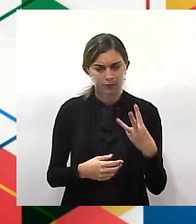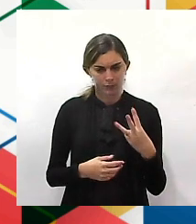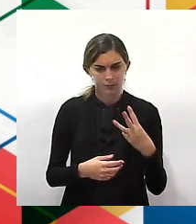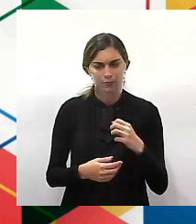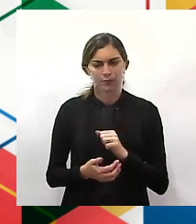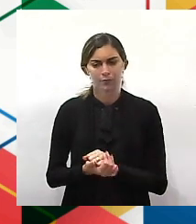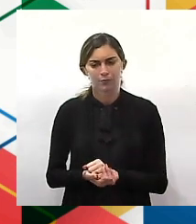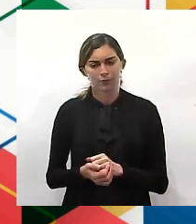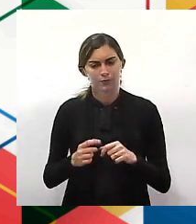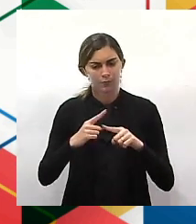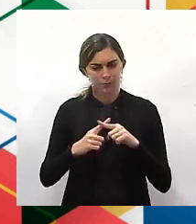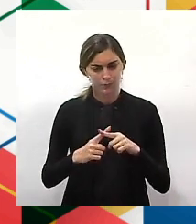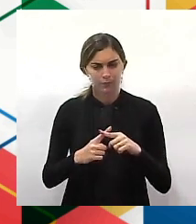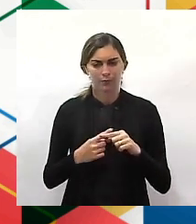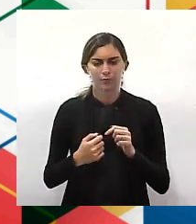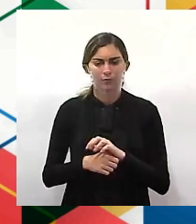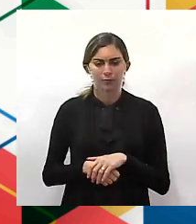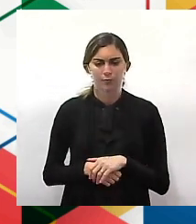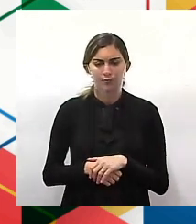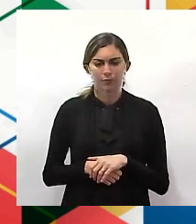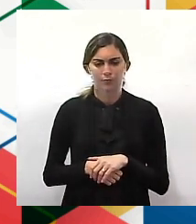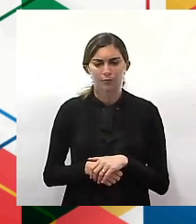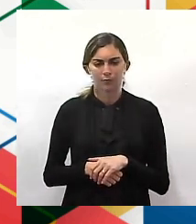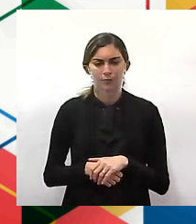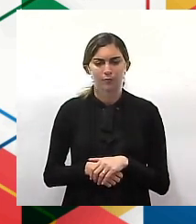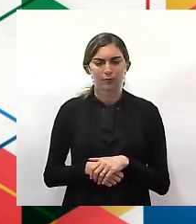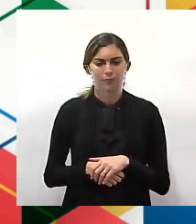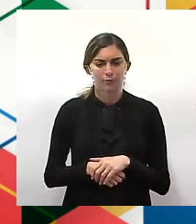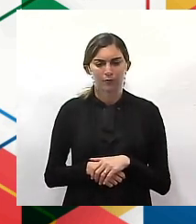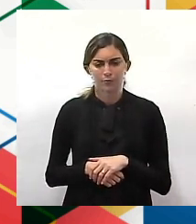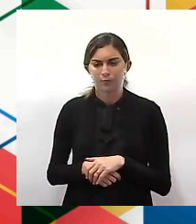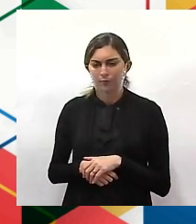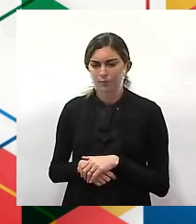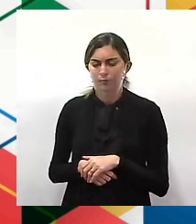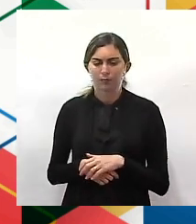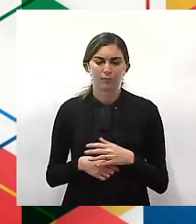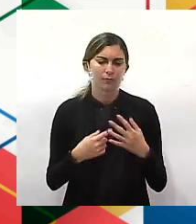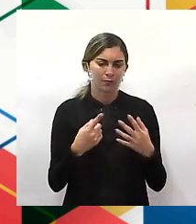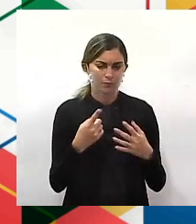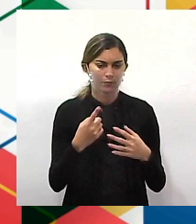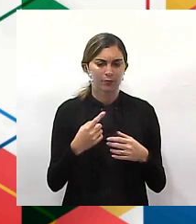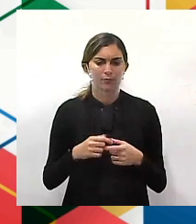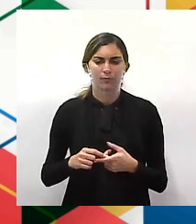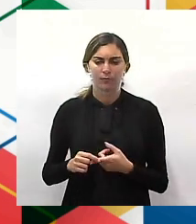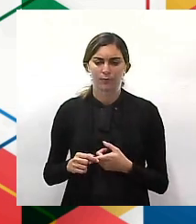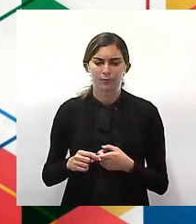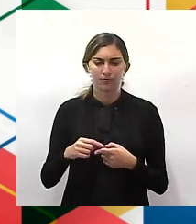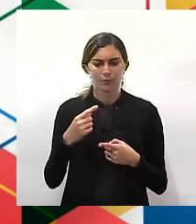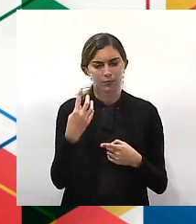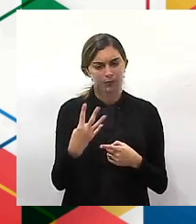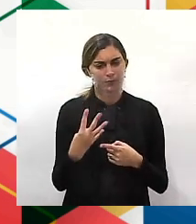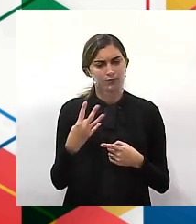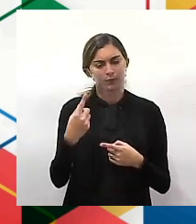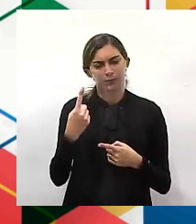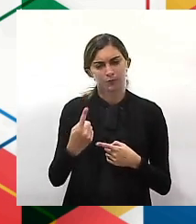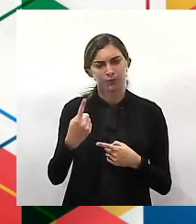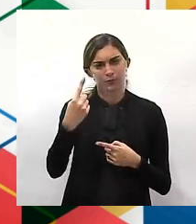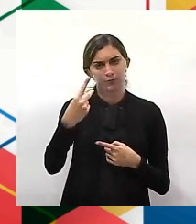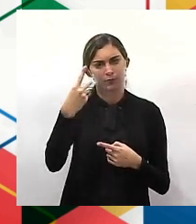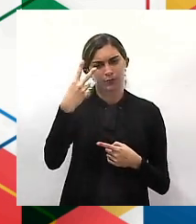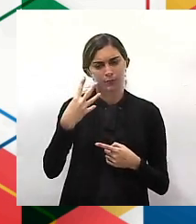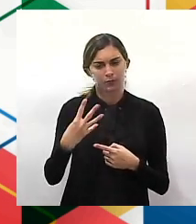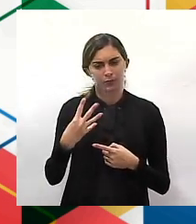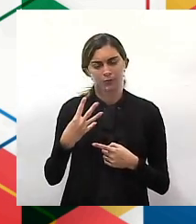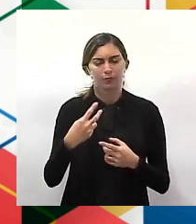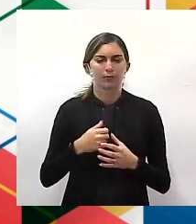3 vezes, aqui, ó. Agora a altura, ó, na malha quadriculada, o quadradinho desse aqui, ó, é uma unidade e